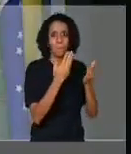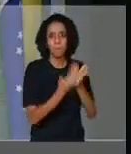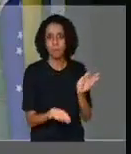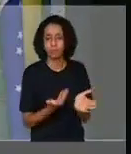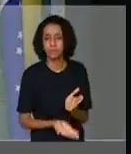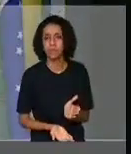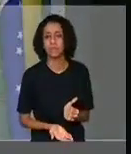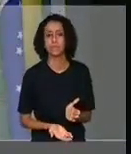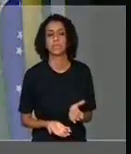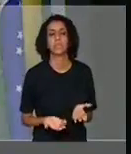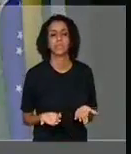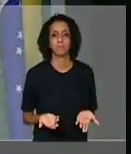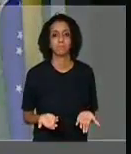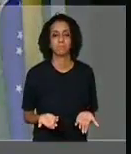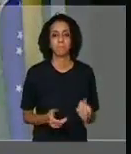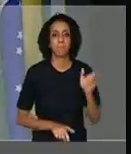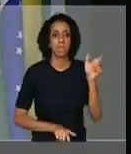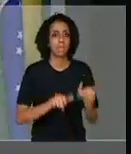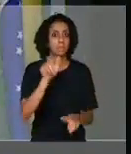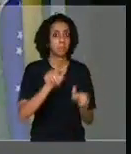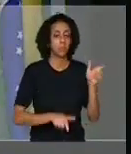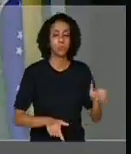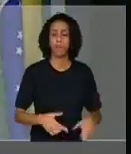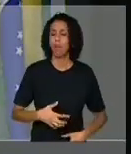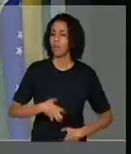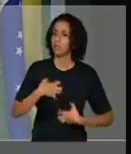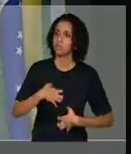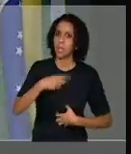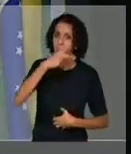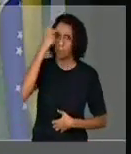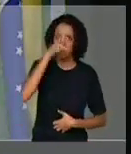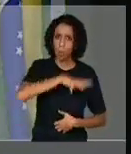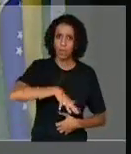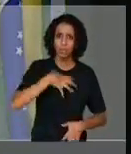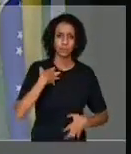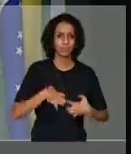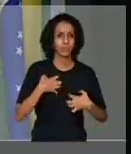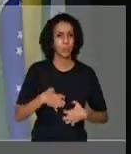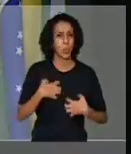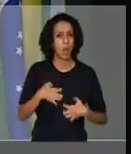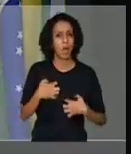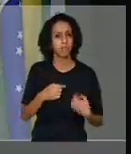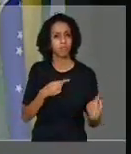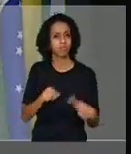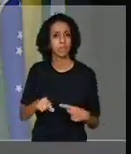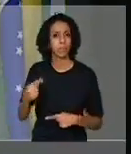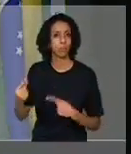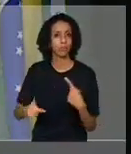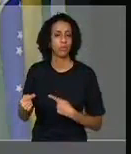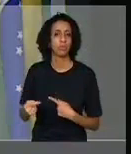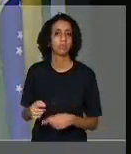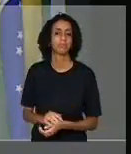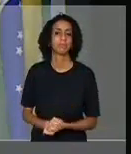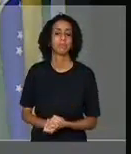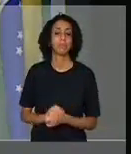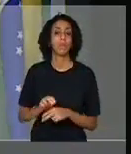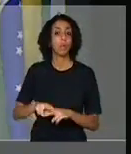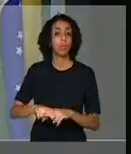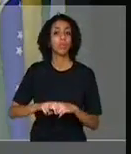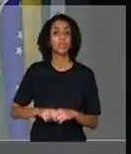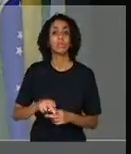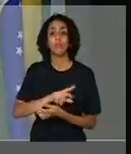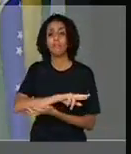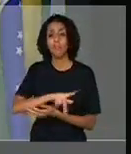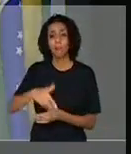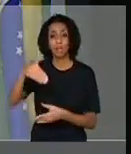as pessoas os eleitores estavam indignados com tudo e com a política, e houve uma grande abstenção e um